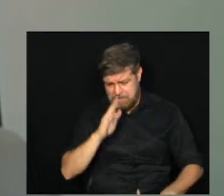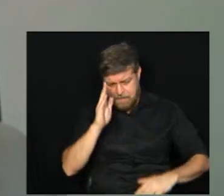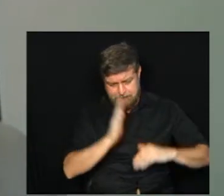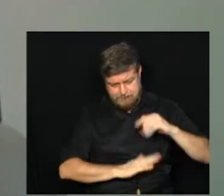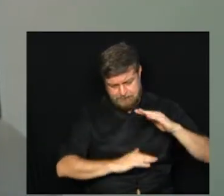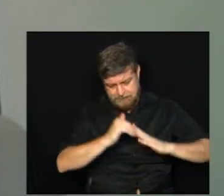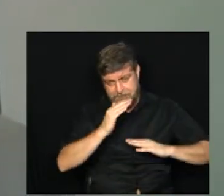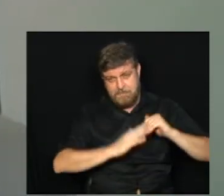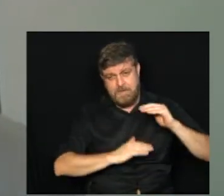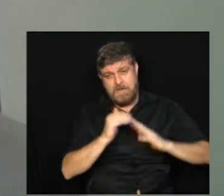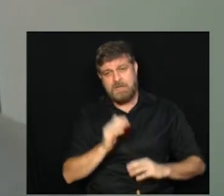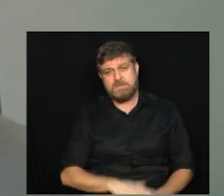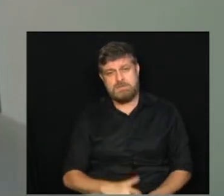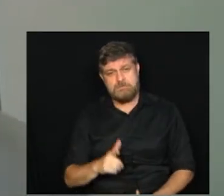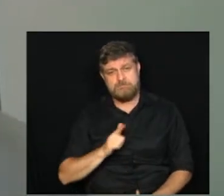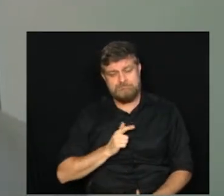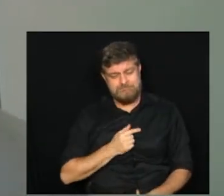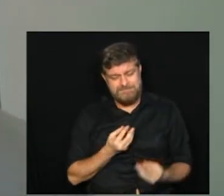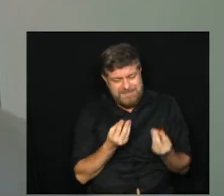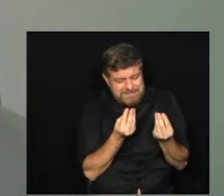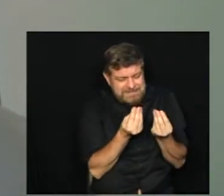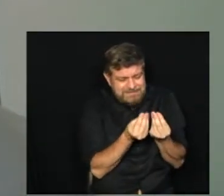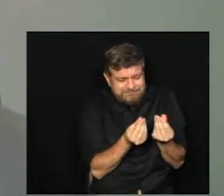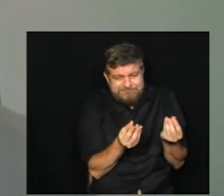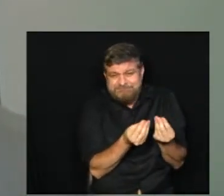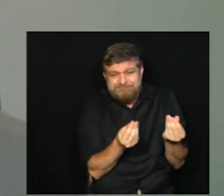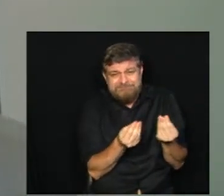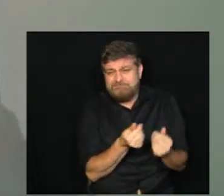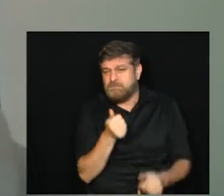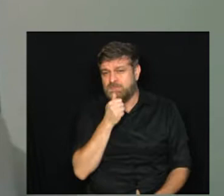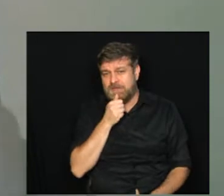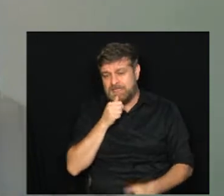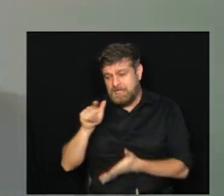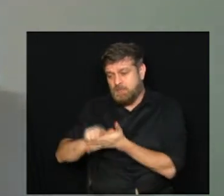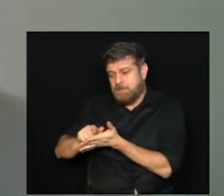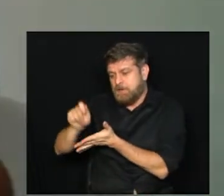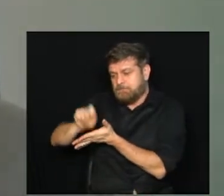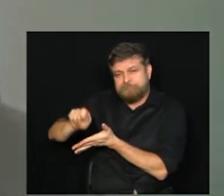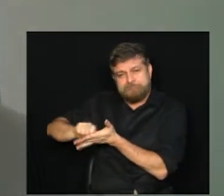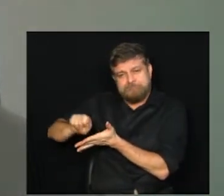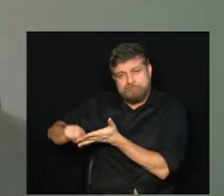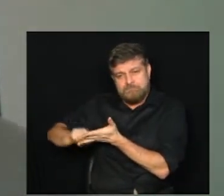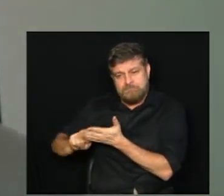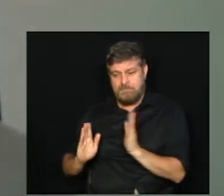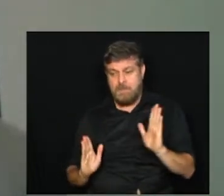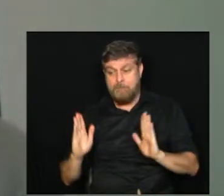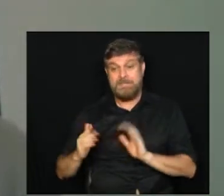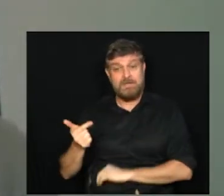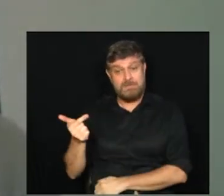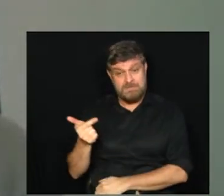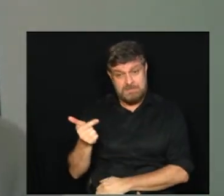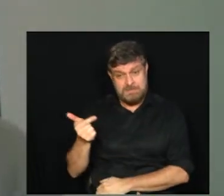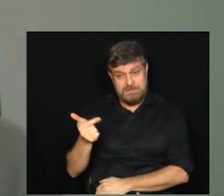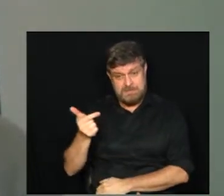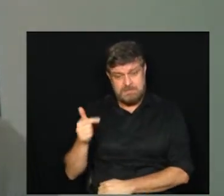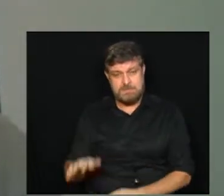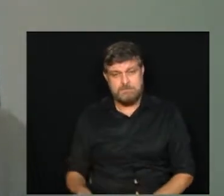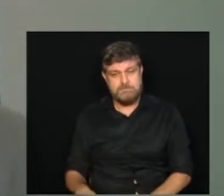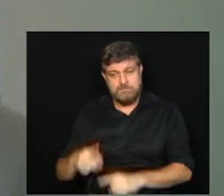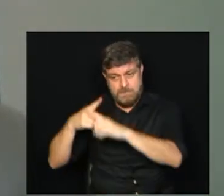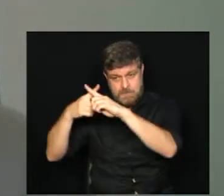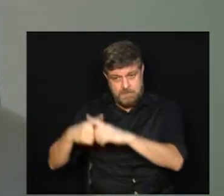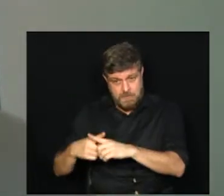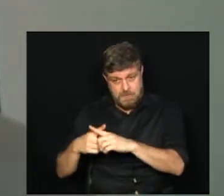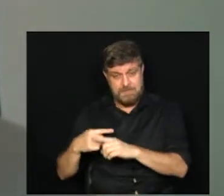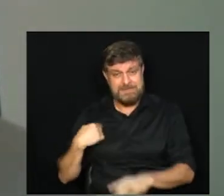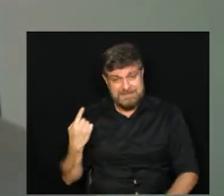operacional, mais minuciosa, a gente ainda não colocou no papel, que isso daí é uma segunda fase do concurso. Se a